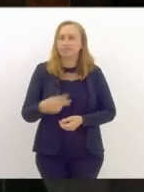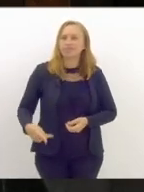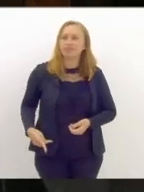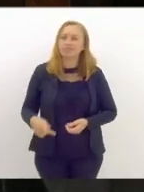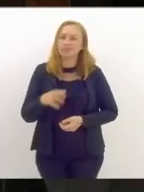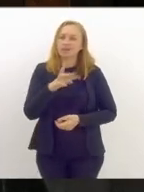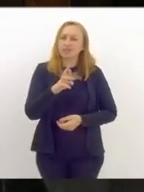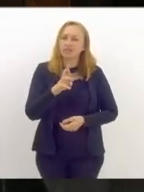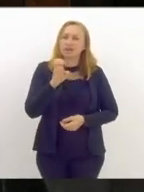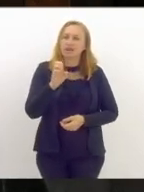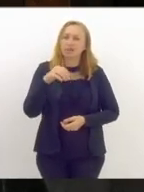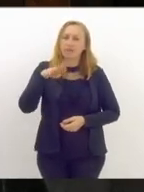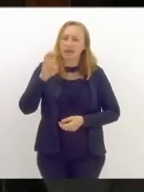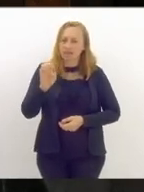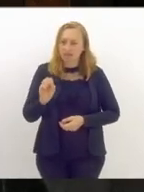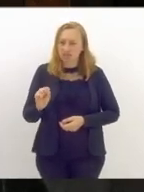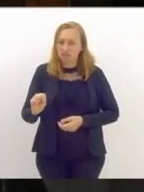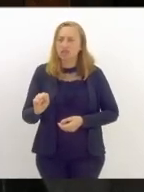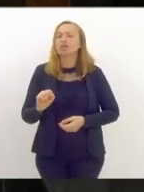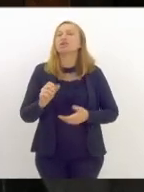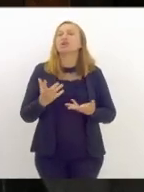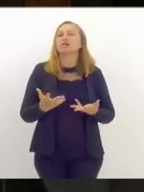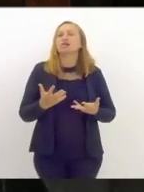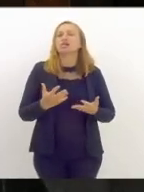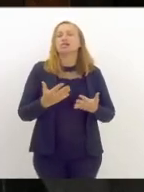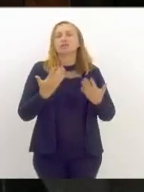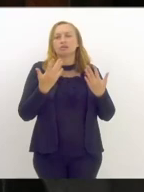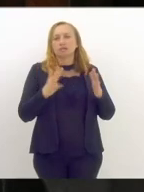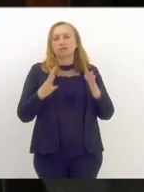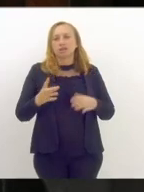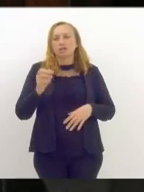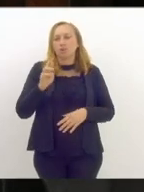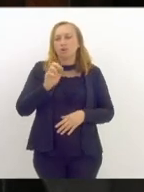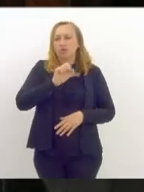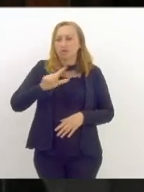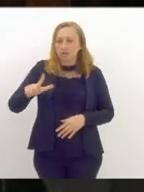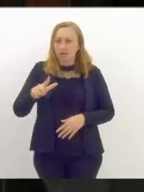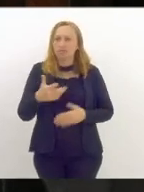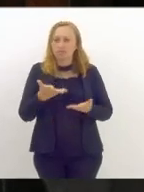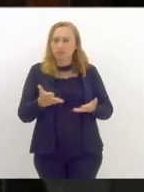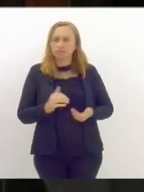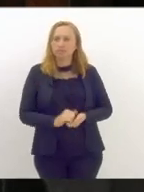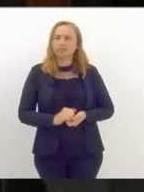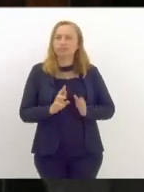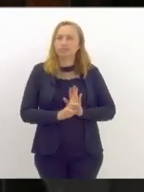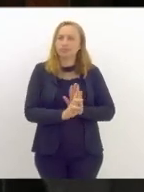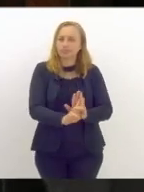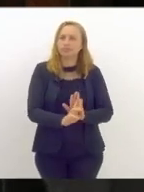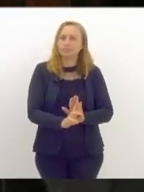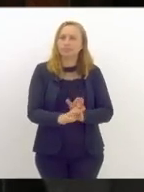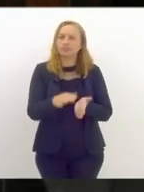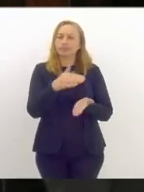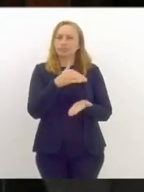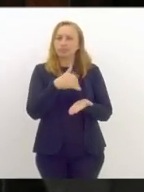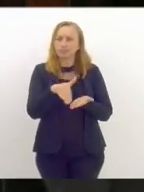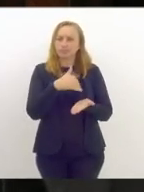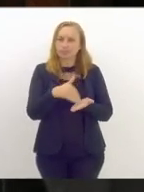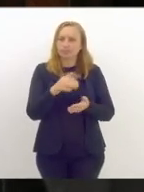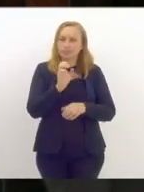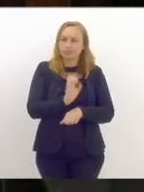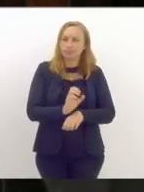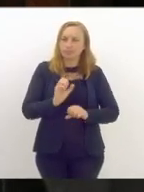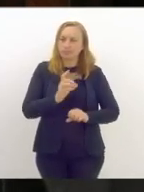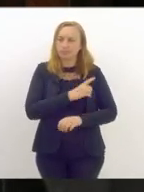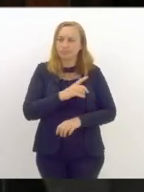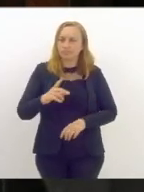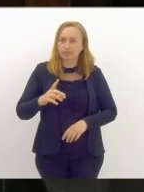CREMERJ. Cumprimentar o coronel André Lengrube, hoje representando o secretário de Estado de Defesa Civil, o coronel Leandro,